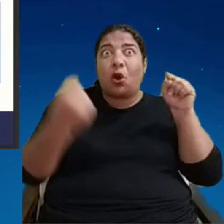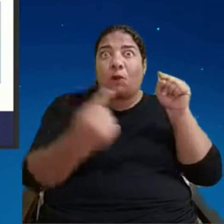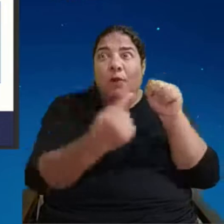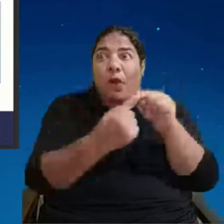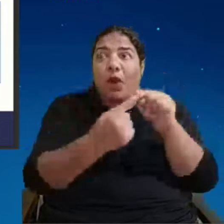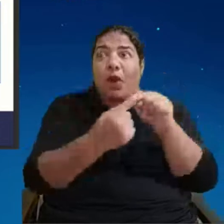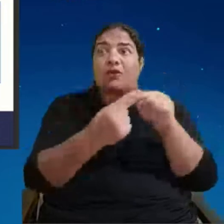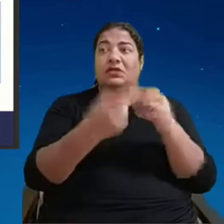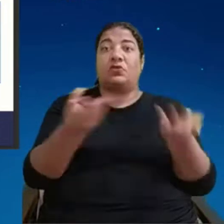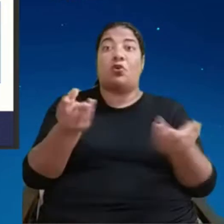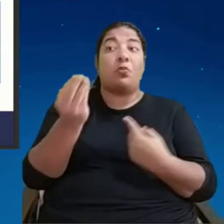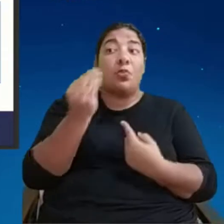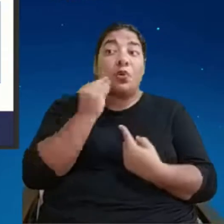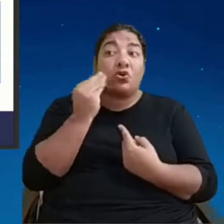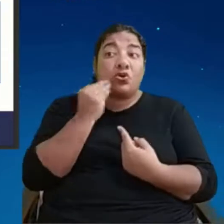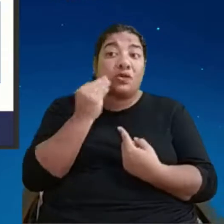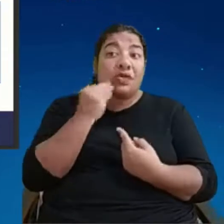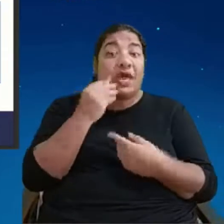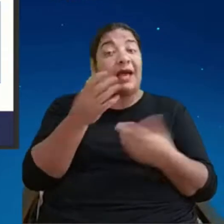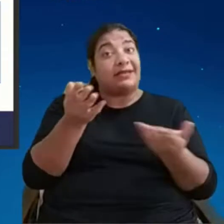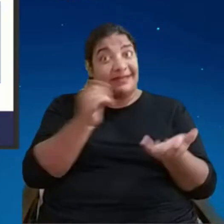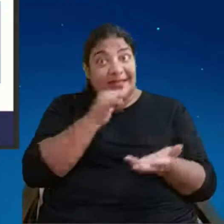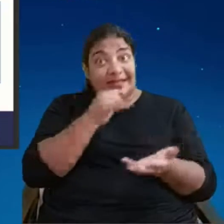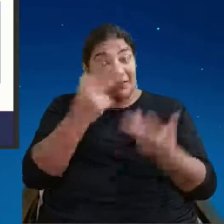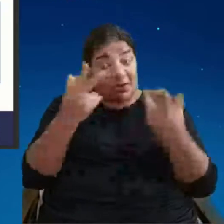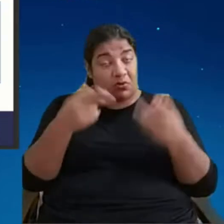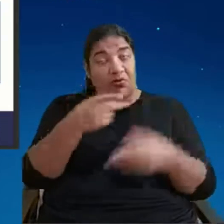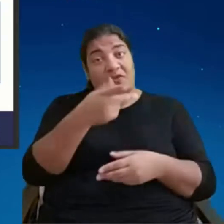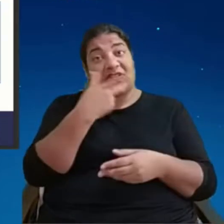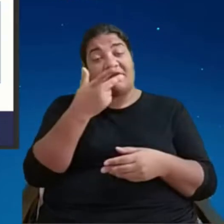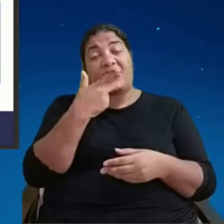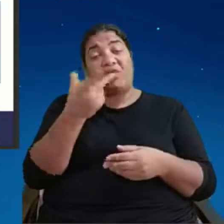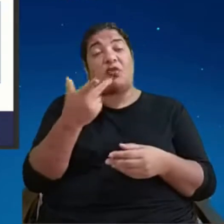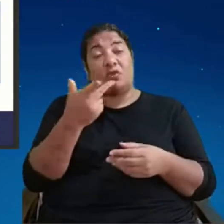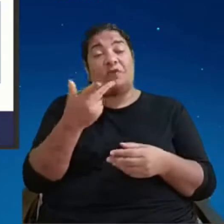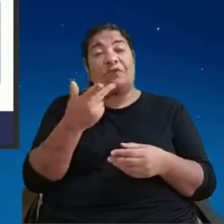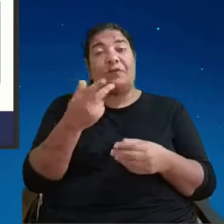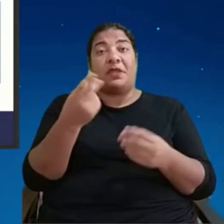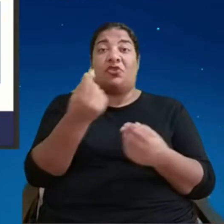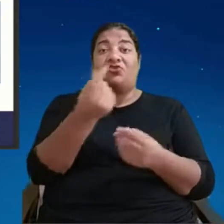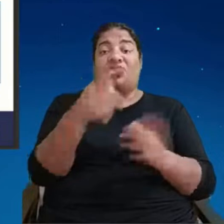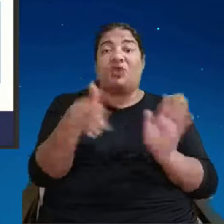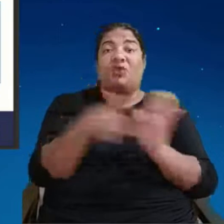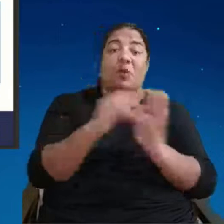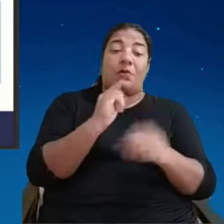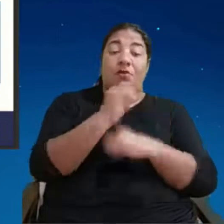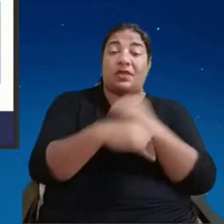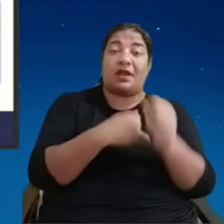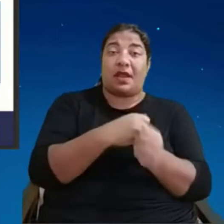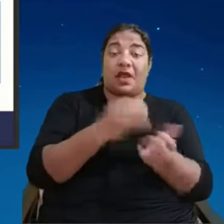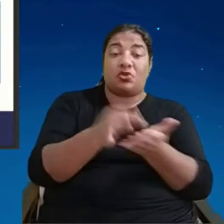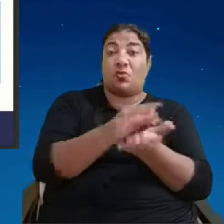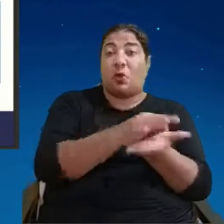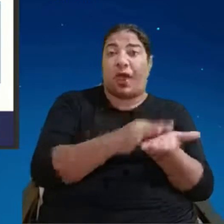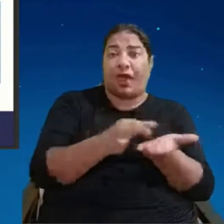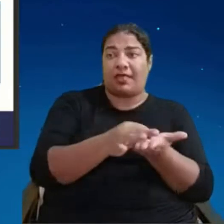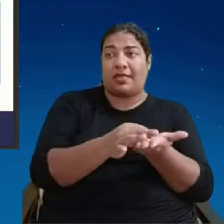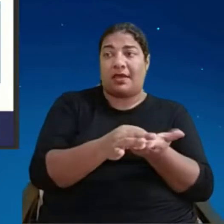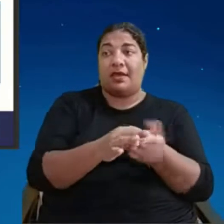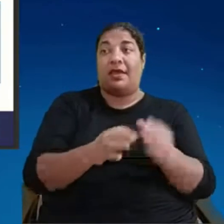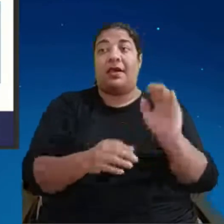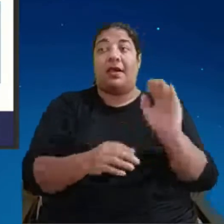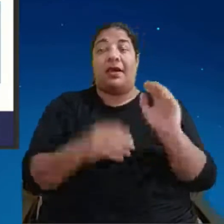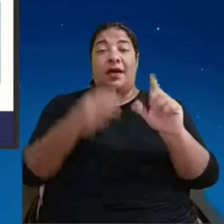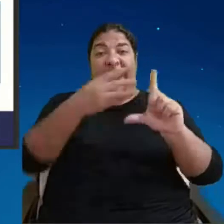a criptomoeda inclusive. Ernst Young 2022. Olhando para uma comparação de 2018, antes